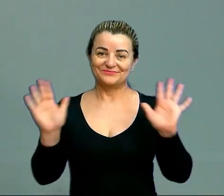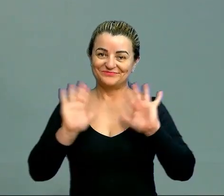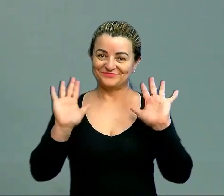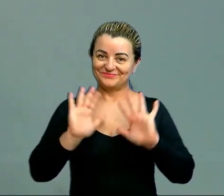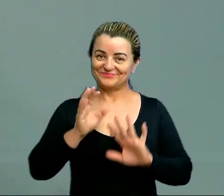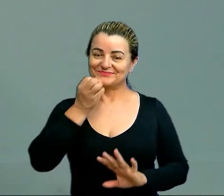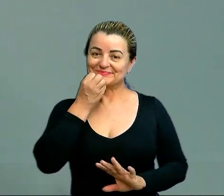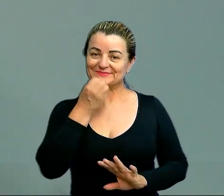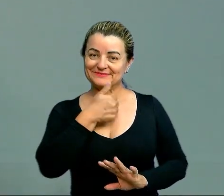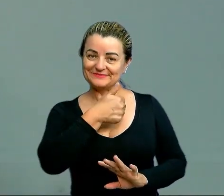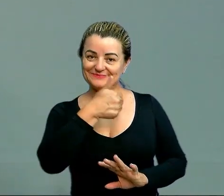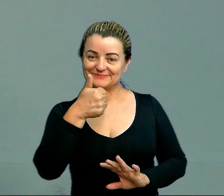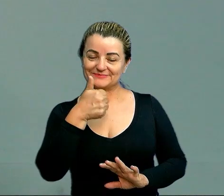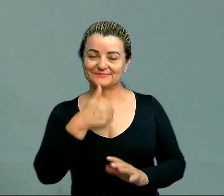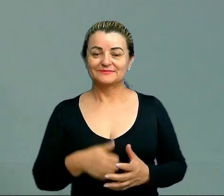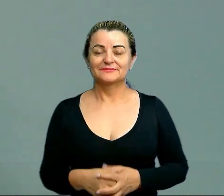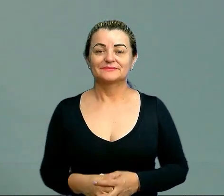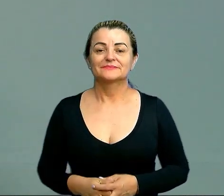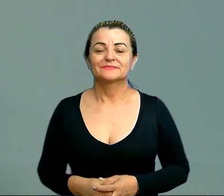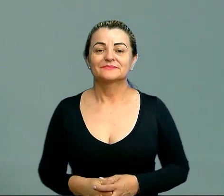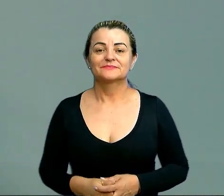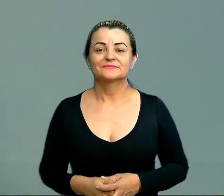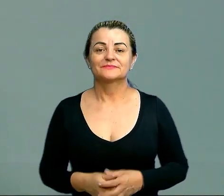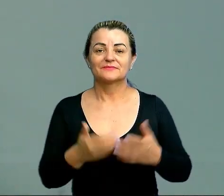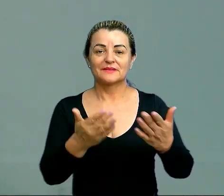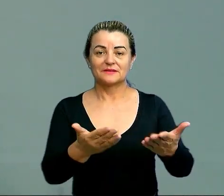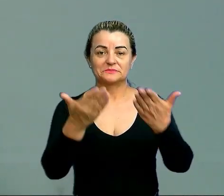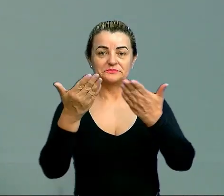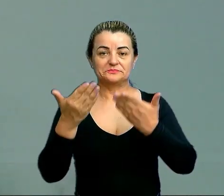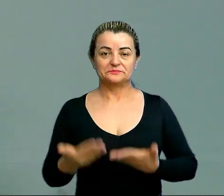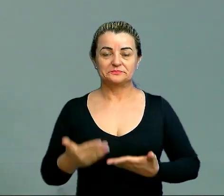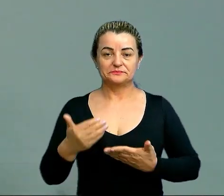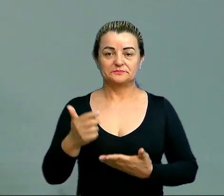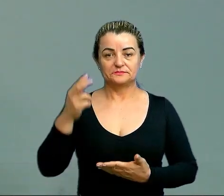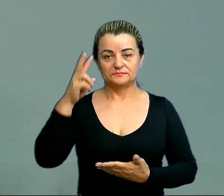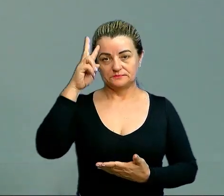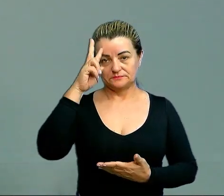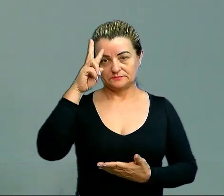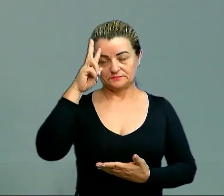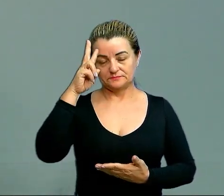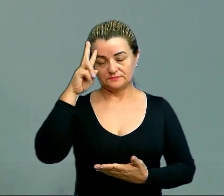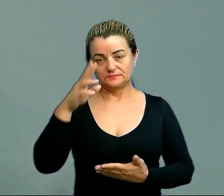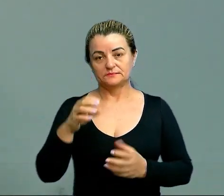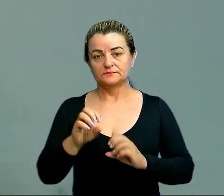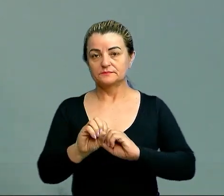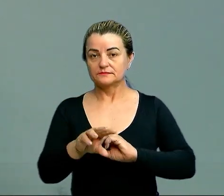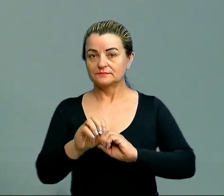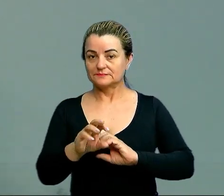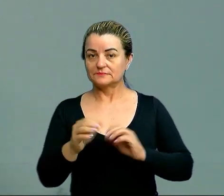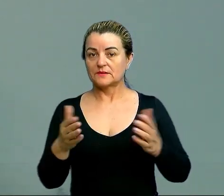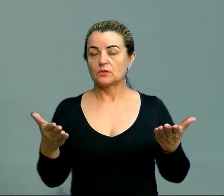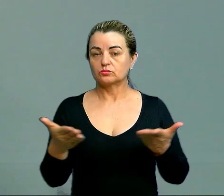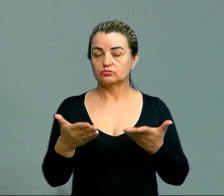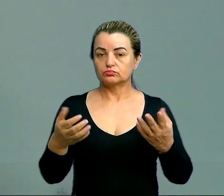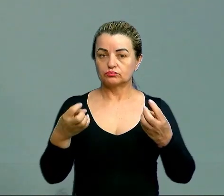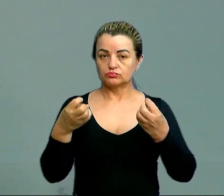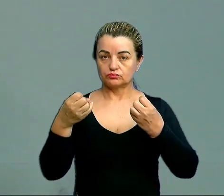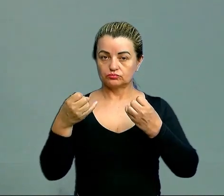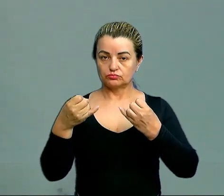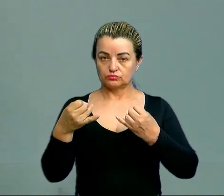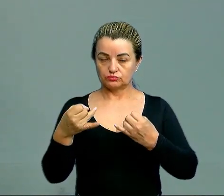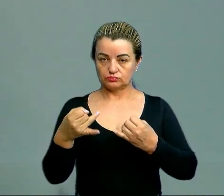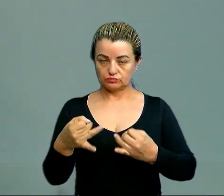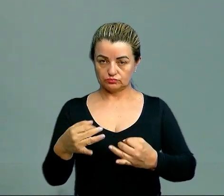Olá, tudo bem, querido estudante? Bem-vindo a mais uma aula de História. Eu sou a professora Yasmin e hoje nós vamos falar de